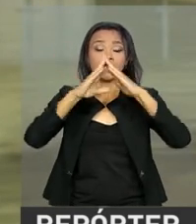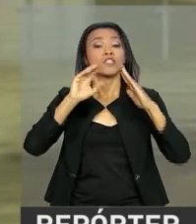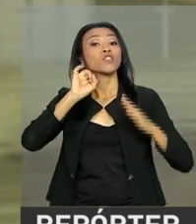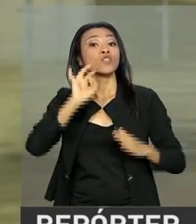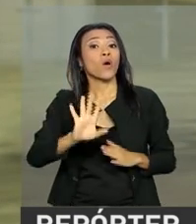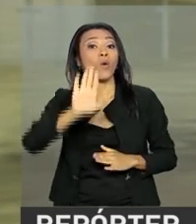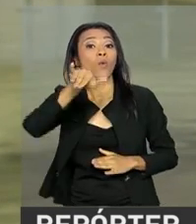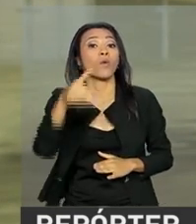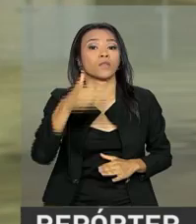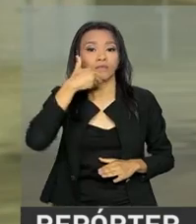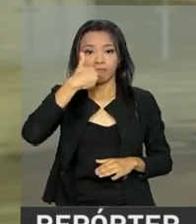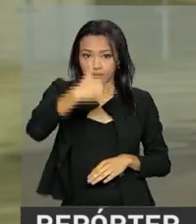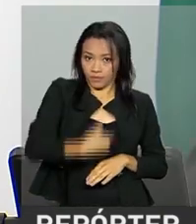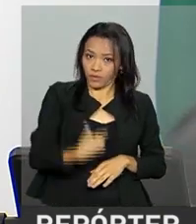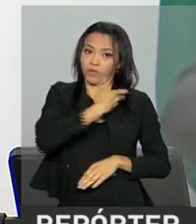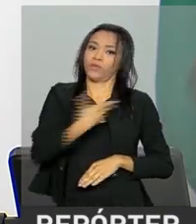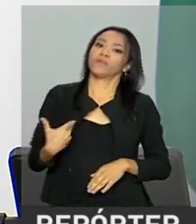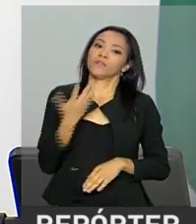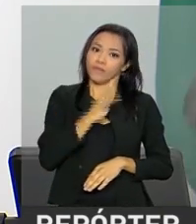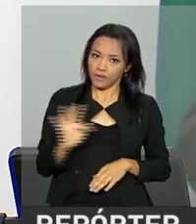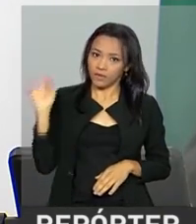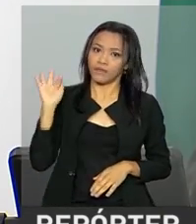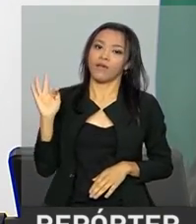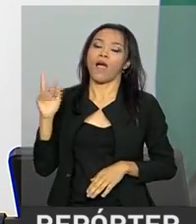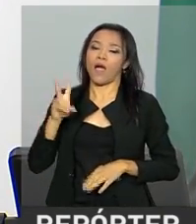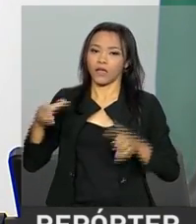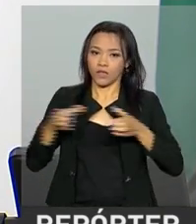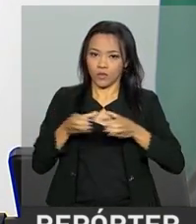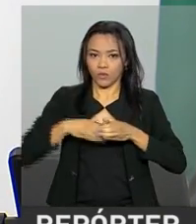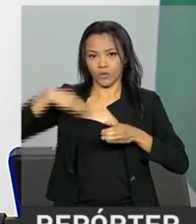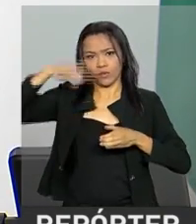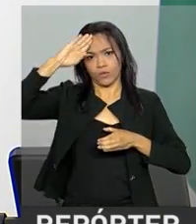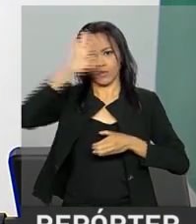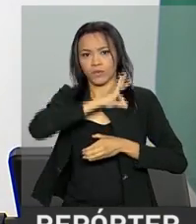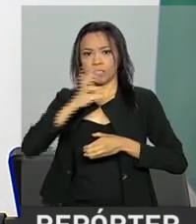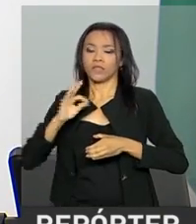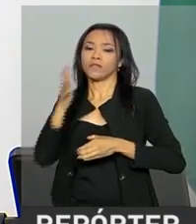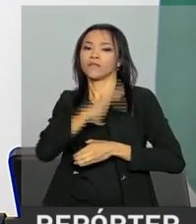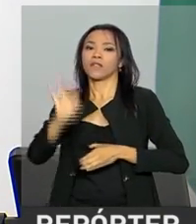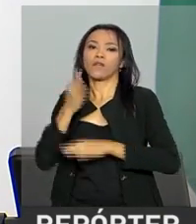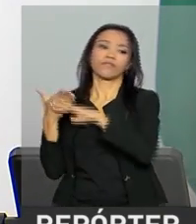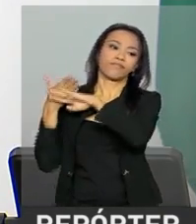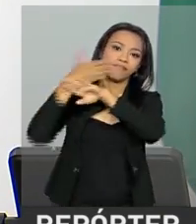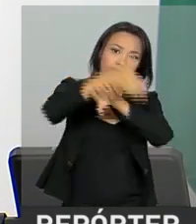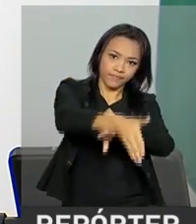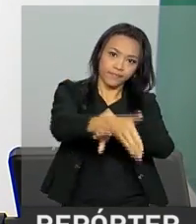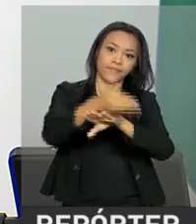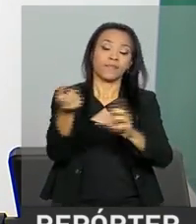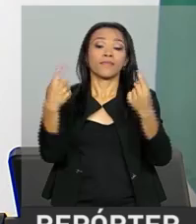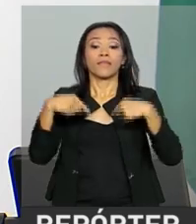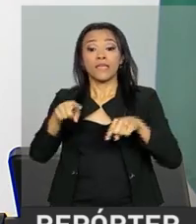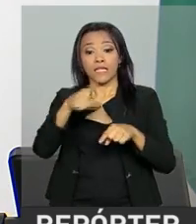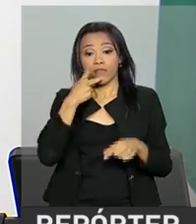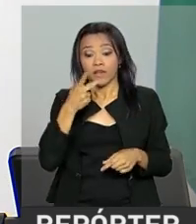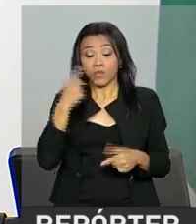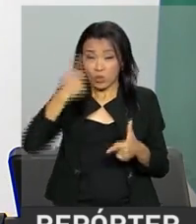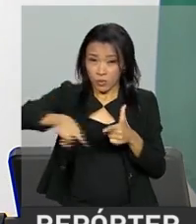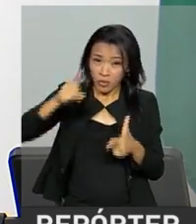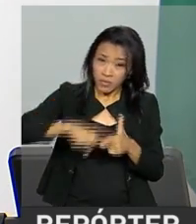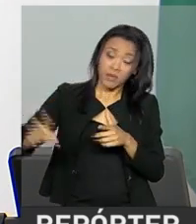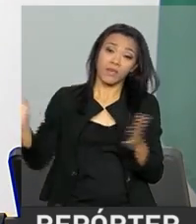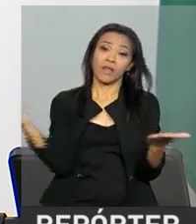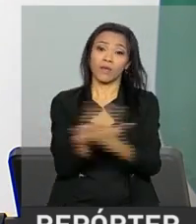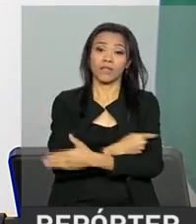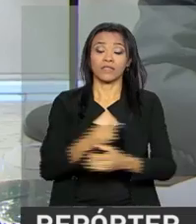pedido formal nesse sentido. Na reunião com os governadores, o presidente Michel Temer disse que a crise no sistema penitenciário é um